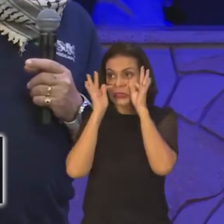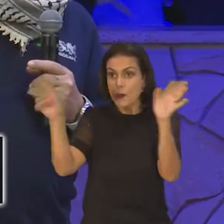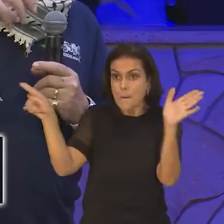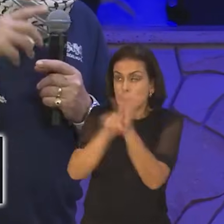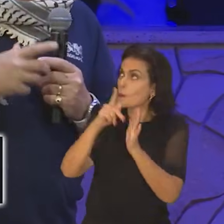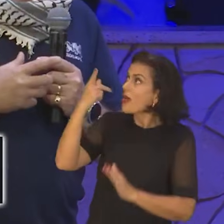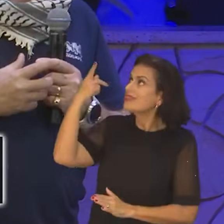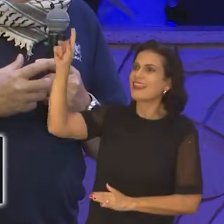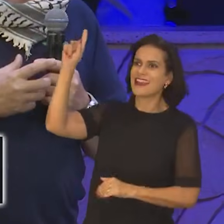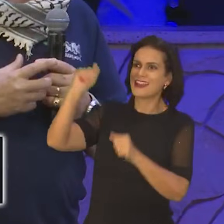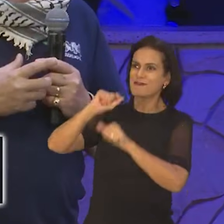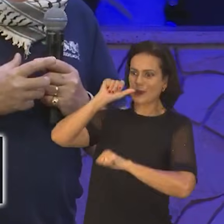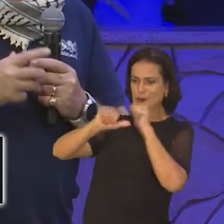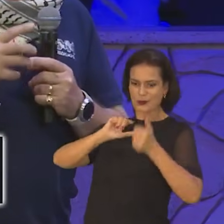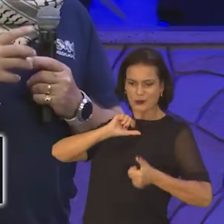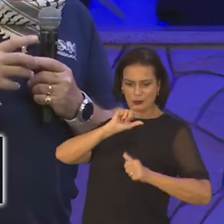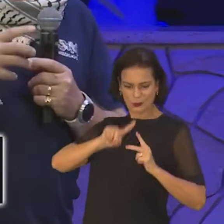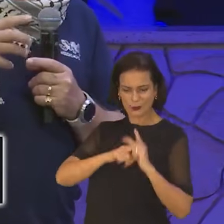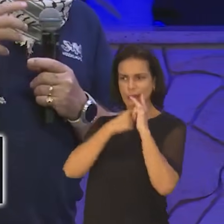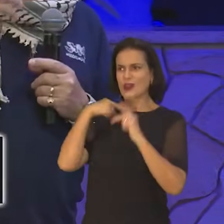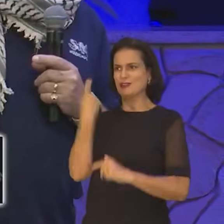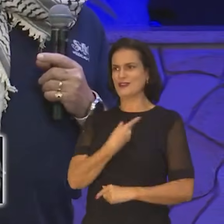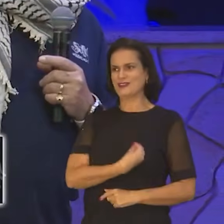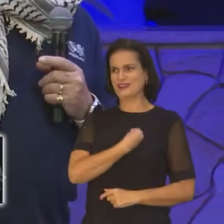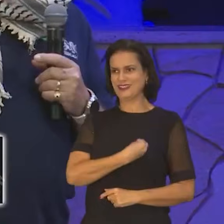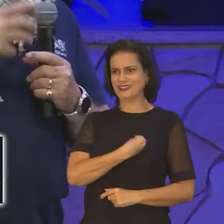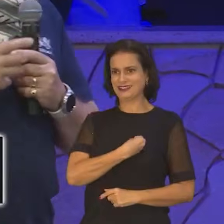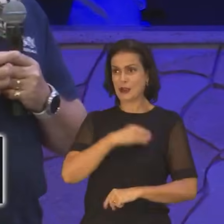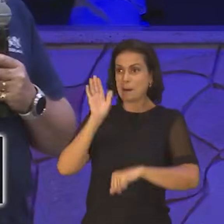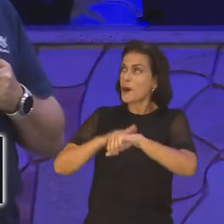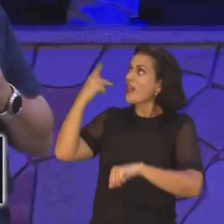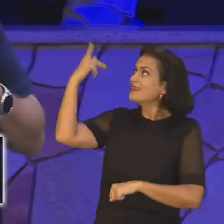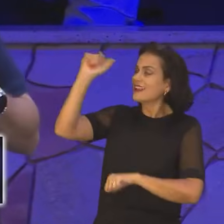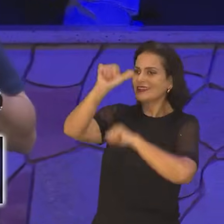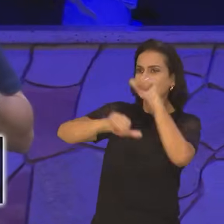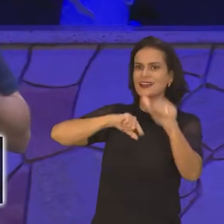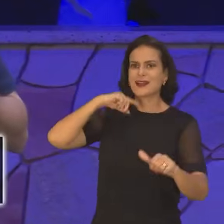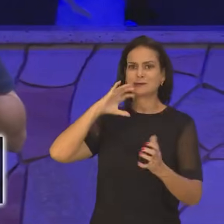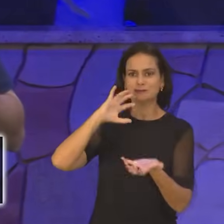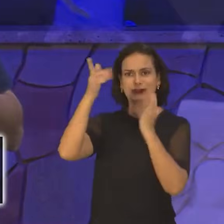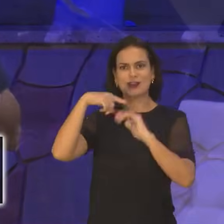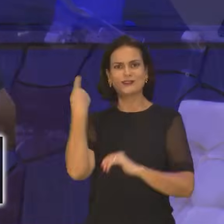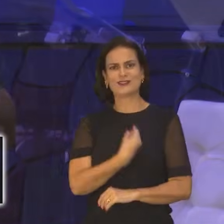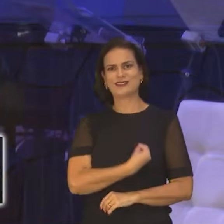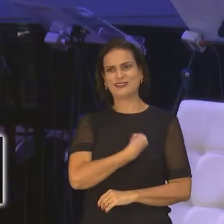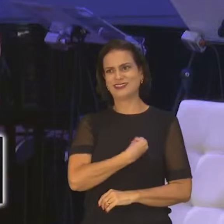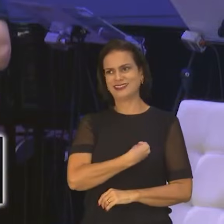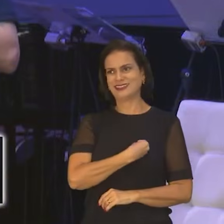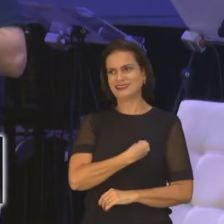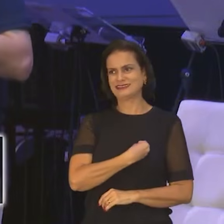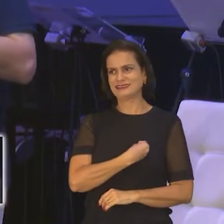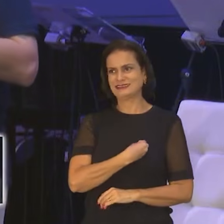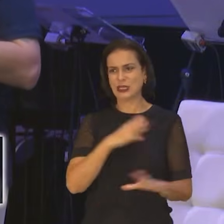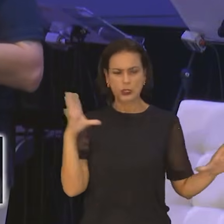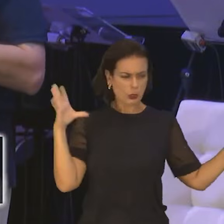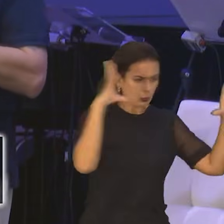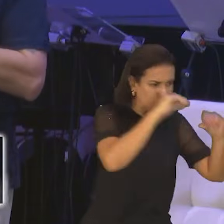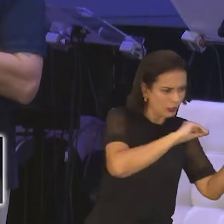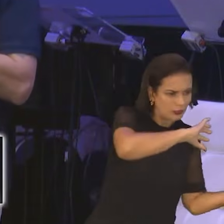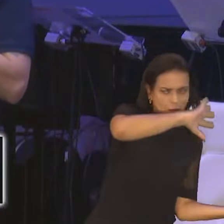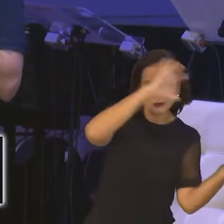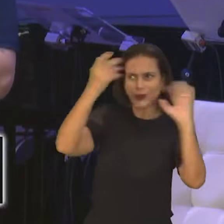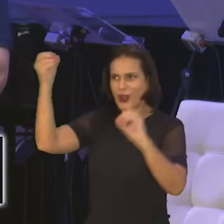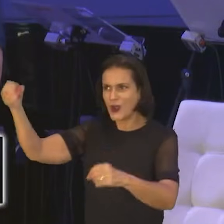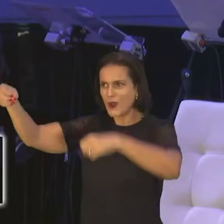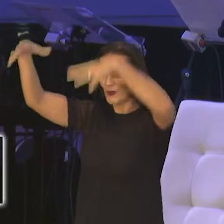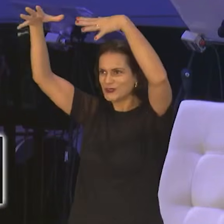dele que faz em nós. Mas sim, ele que transforma a nossa vida. Das trevas para a luz.